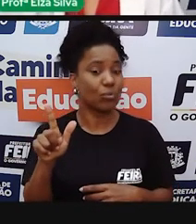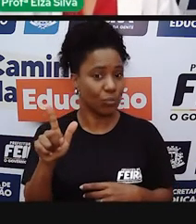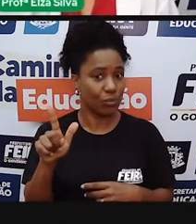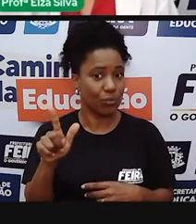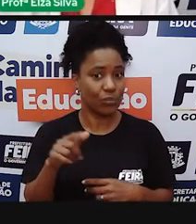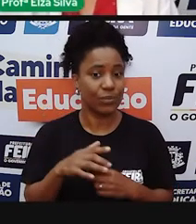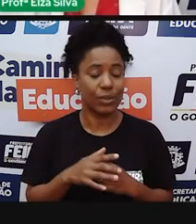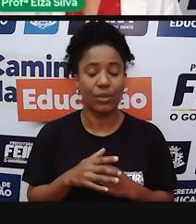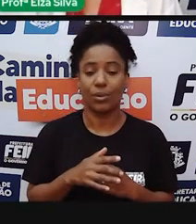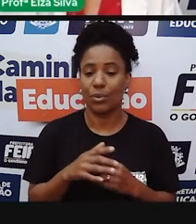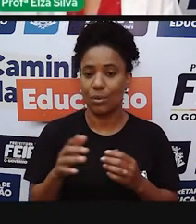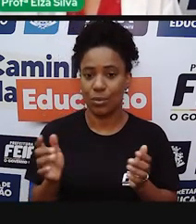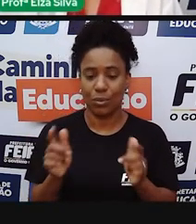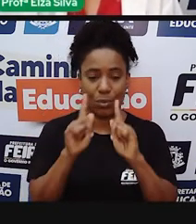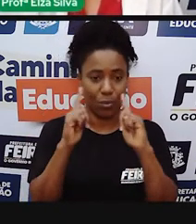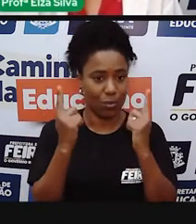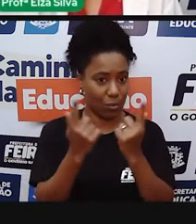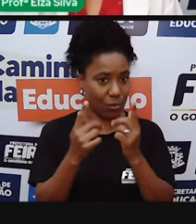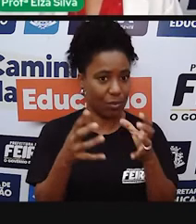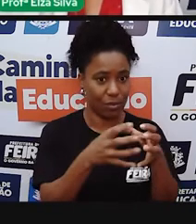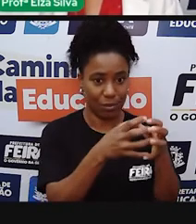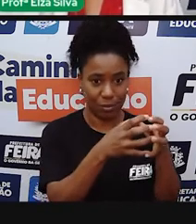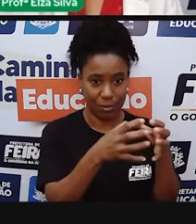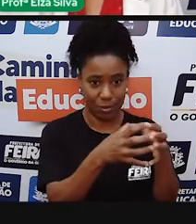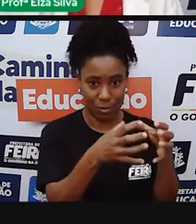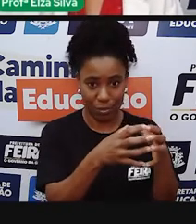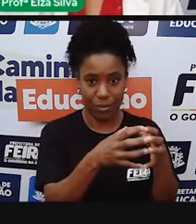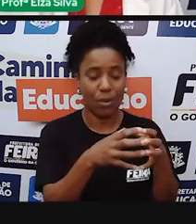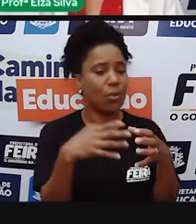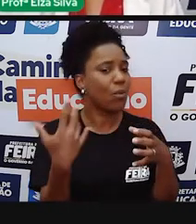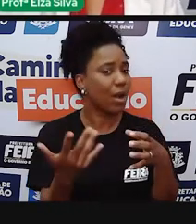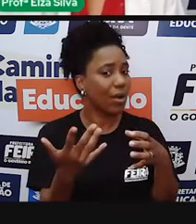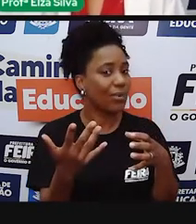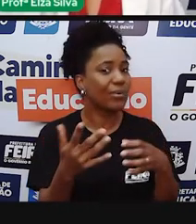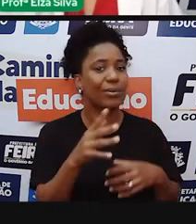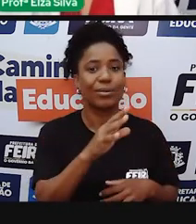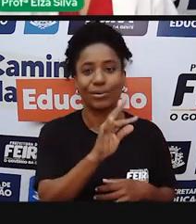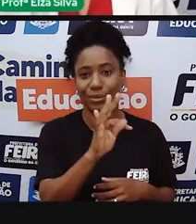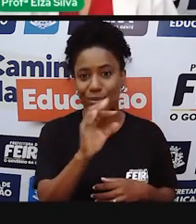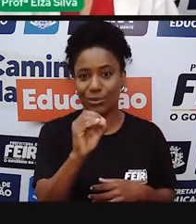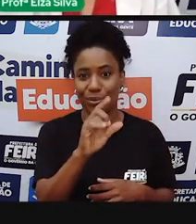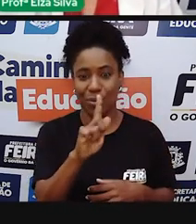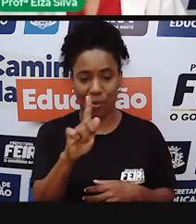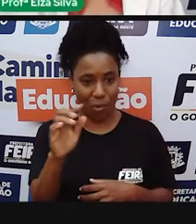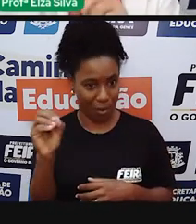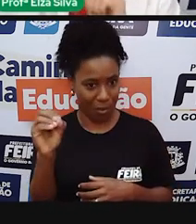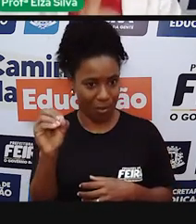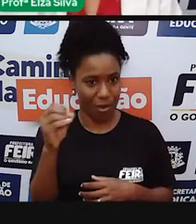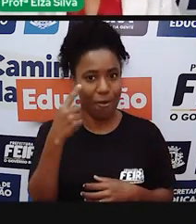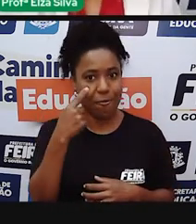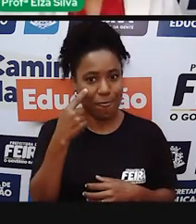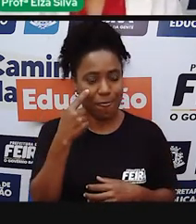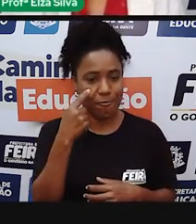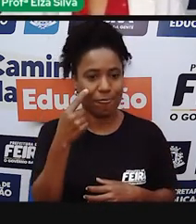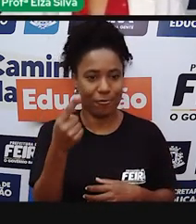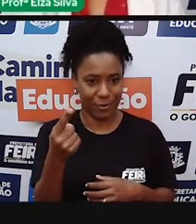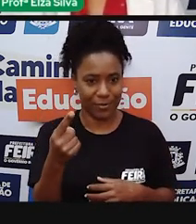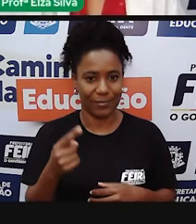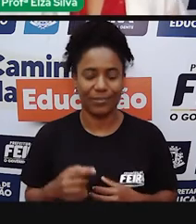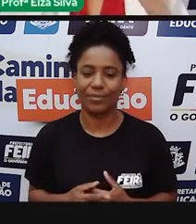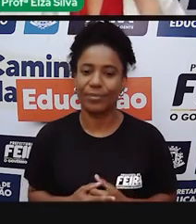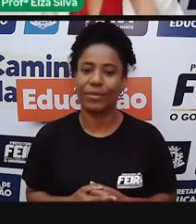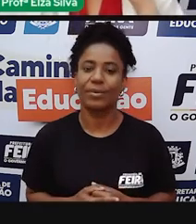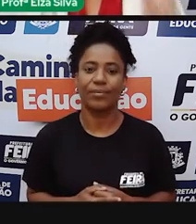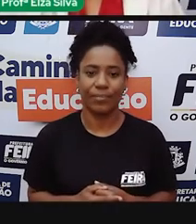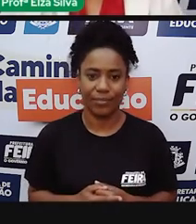em que nós devemos utilizar o verbo to go. So, É claro, né? Vamos praticar um pouquinho